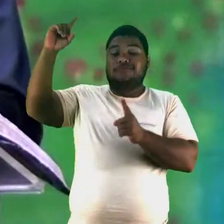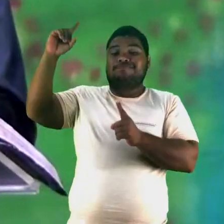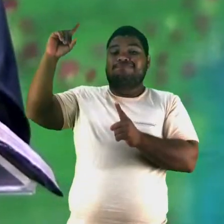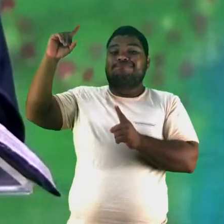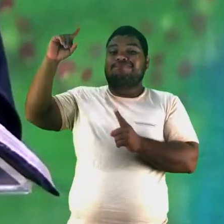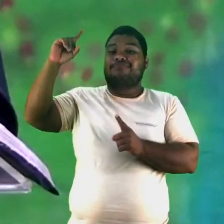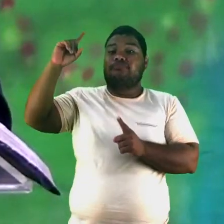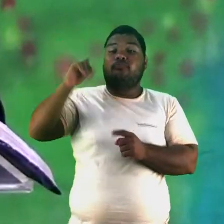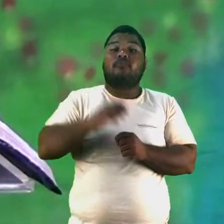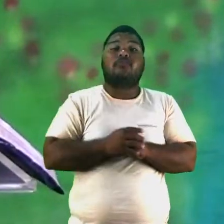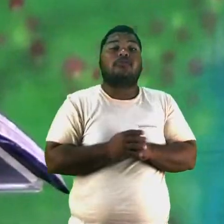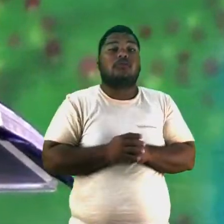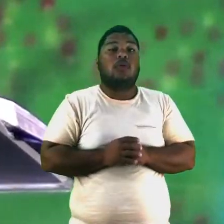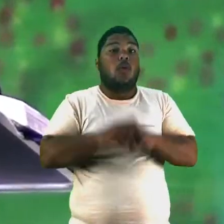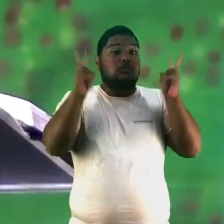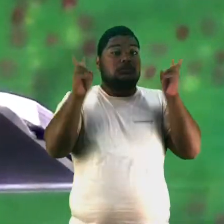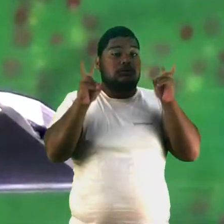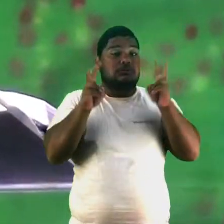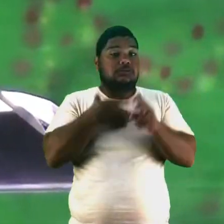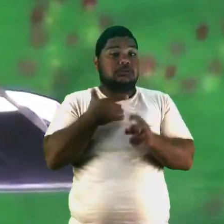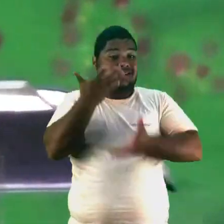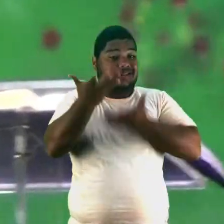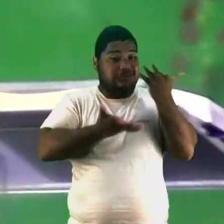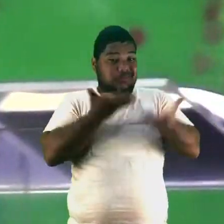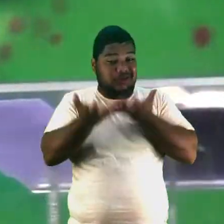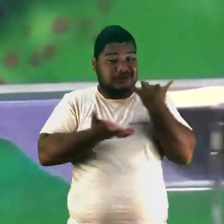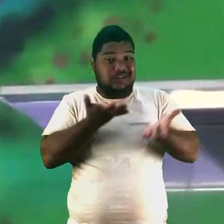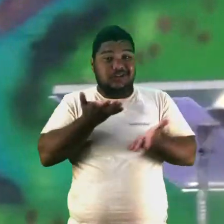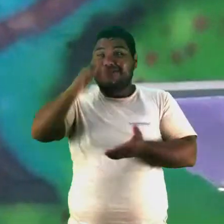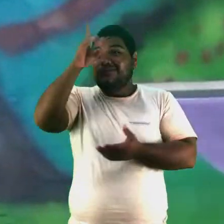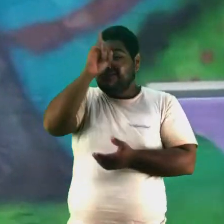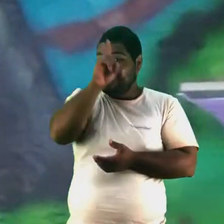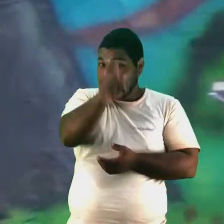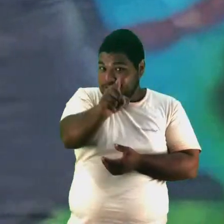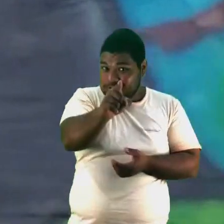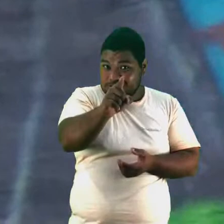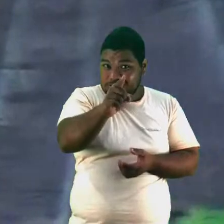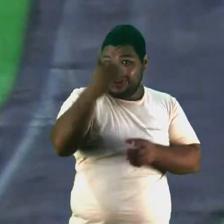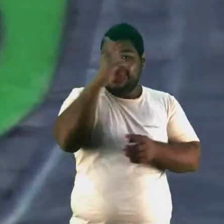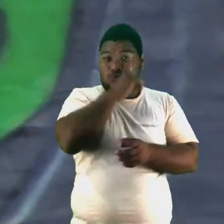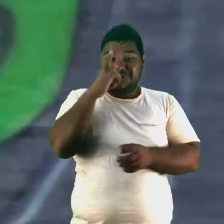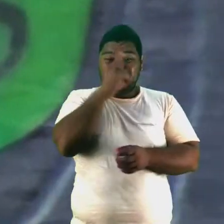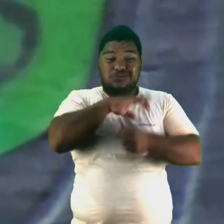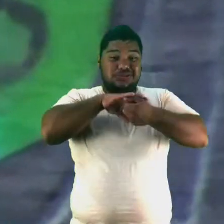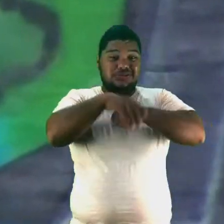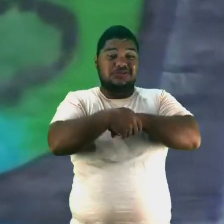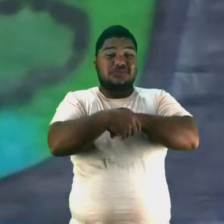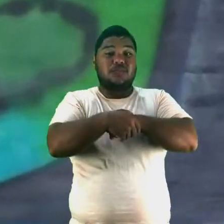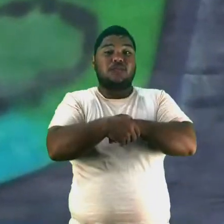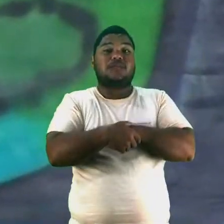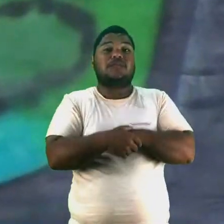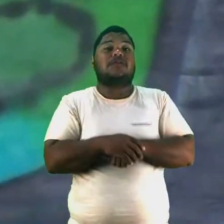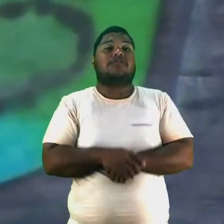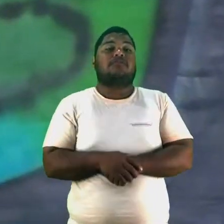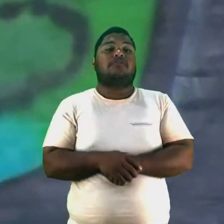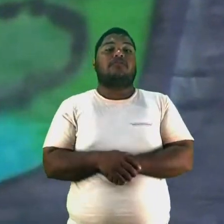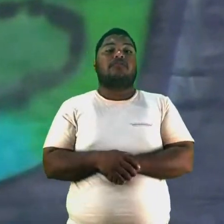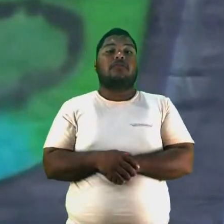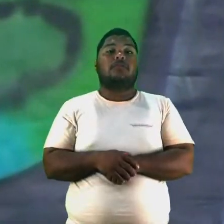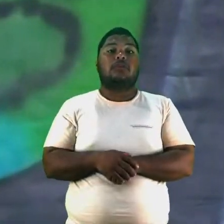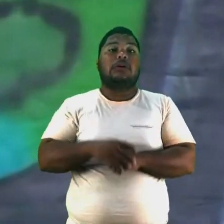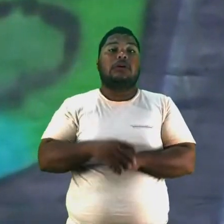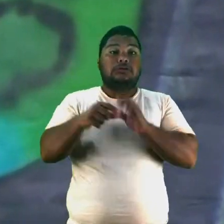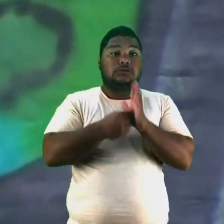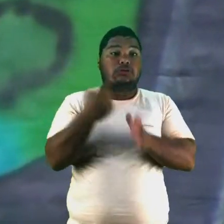texto que eu quero compartilhar com você, nesse domingo à noite, que está lá no livro de 2 Timóteo.